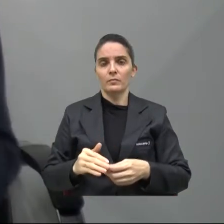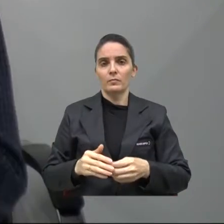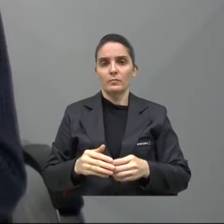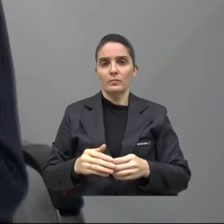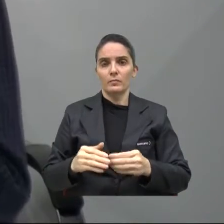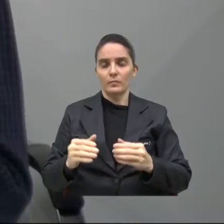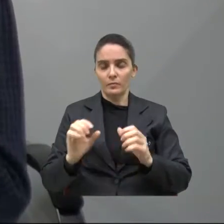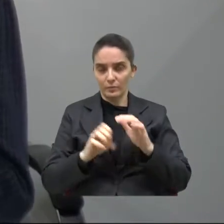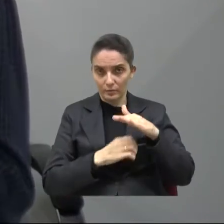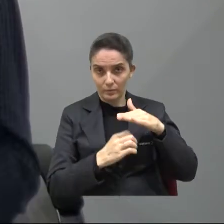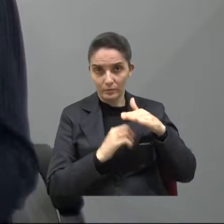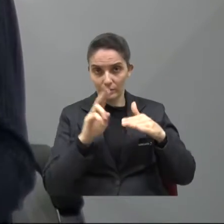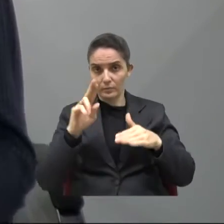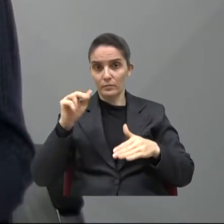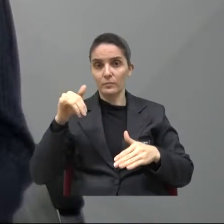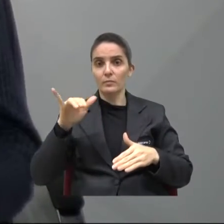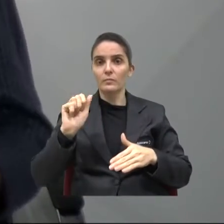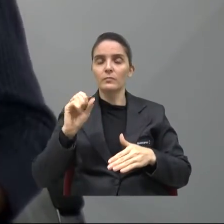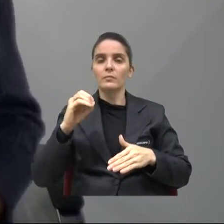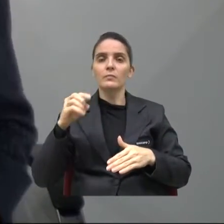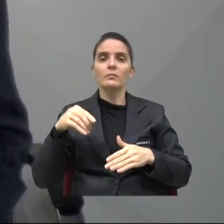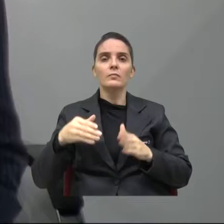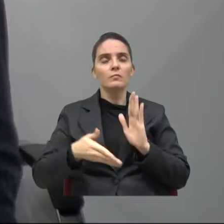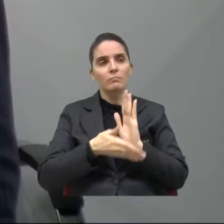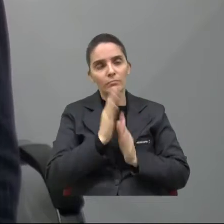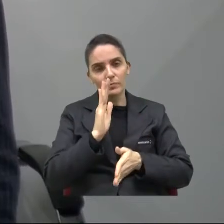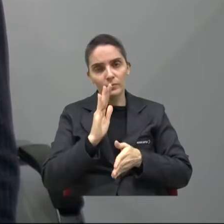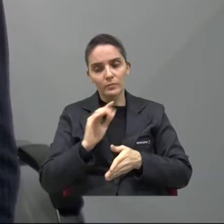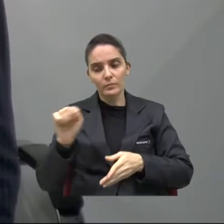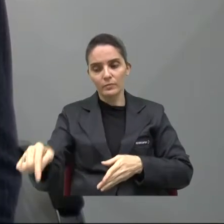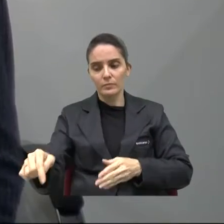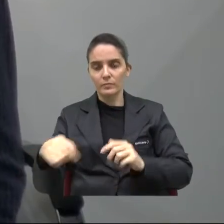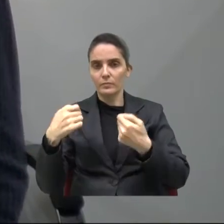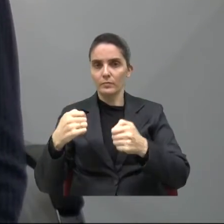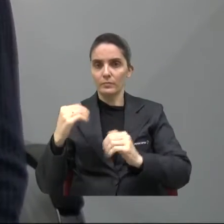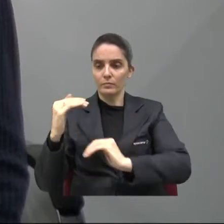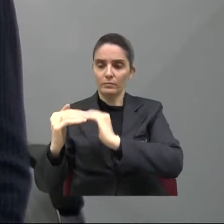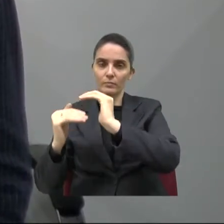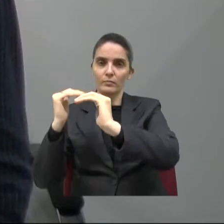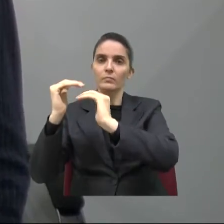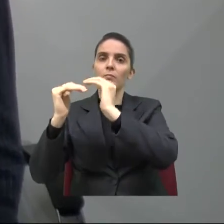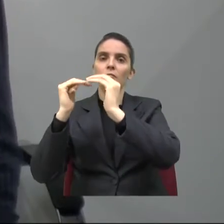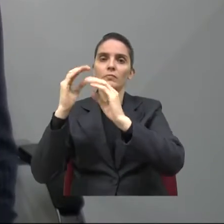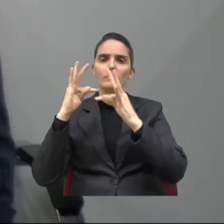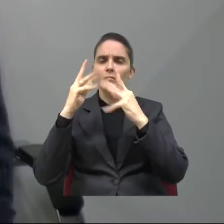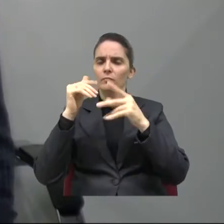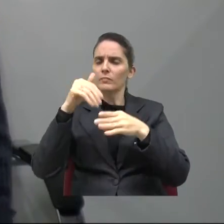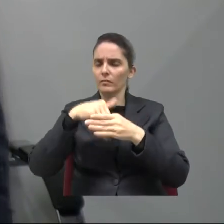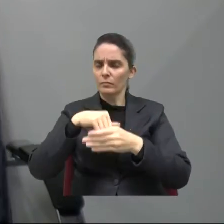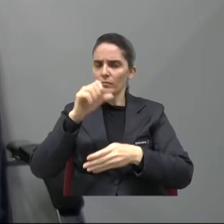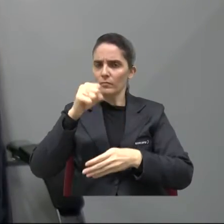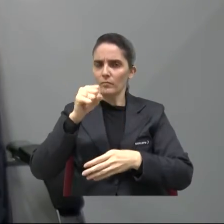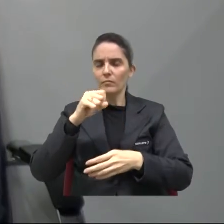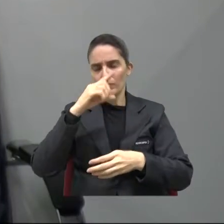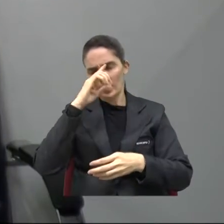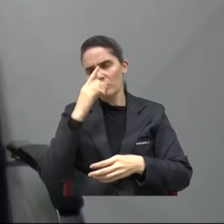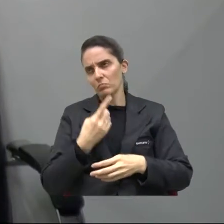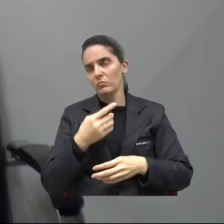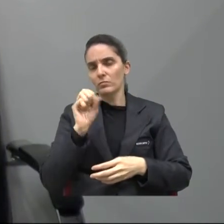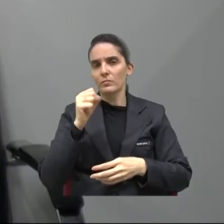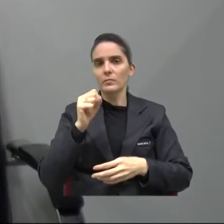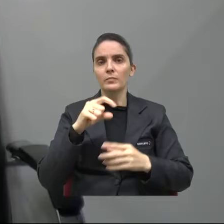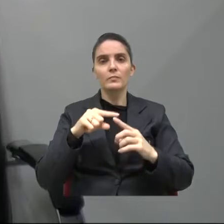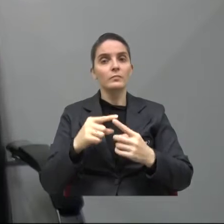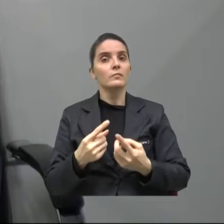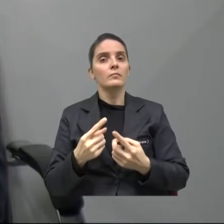ao caso. E precisa de desenvolvimento, precisa avanço. Todo mundo votou favorável. É claro que tem dúvidas em algumas coisas, mas